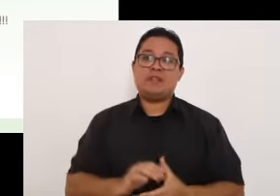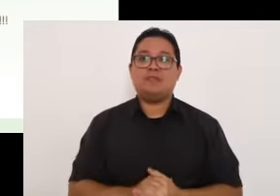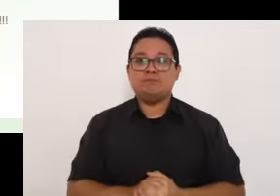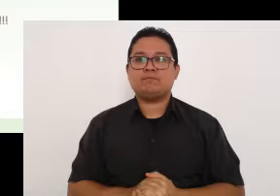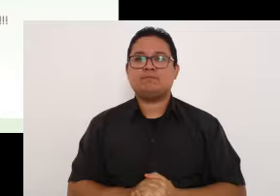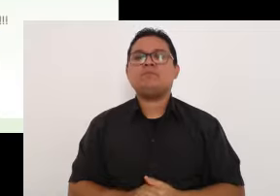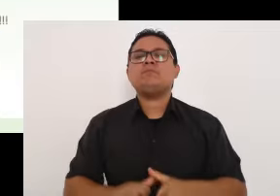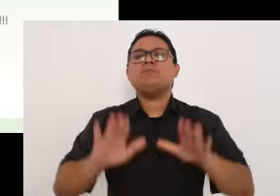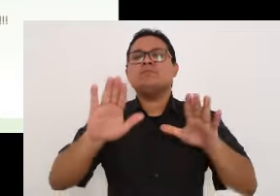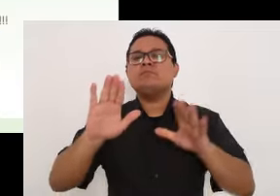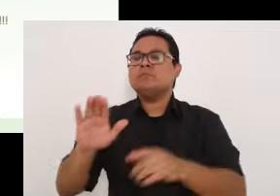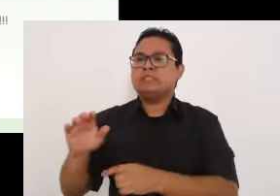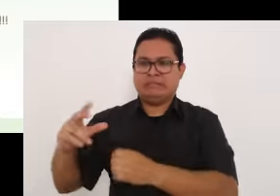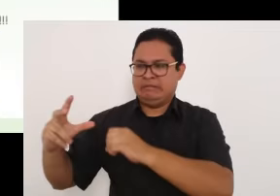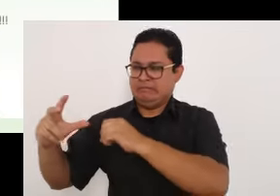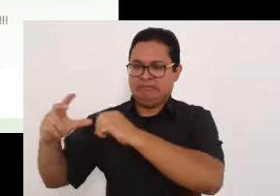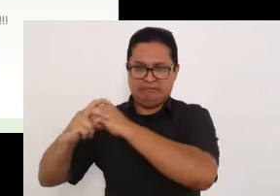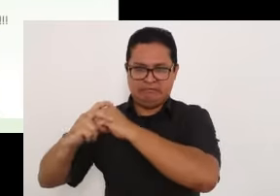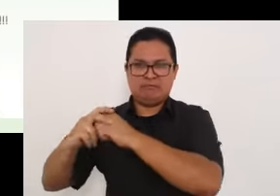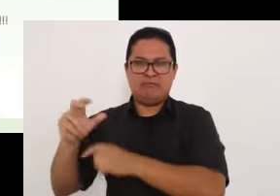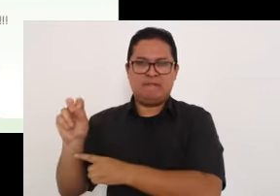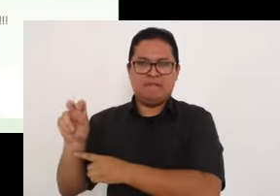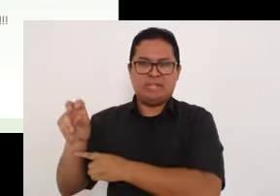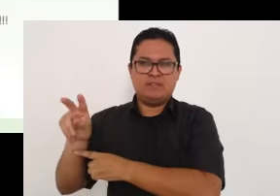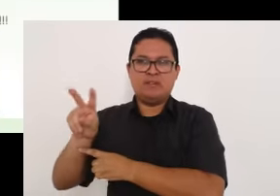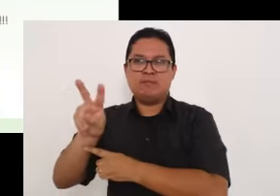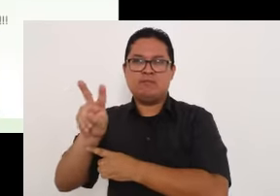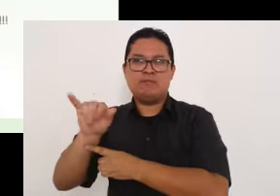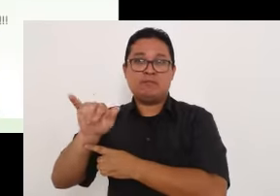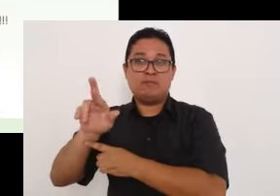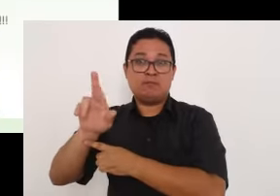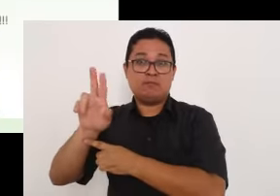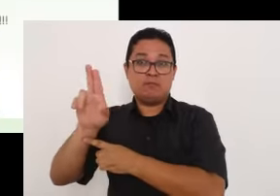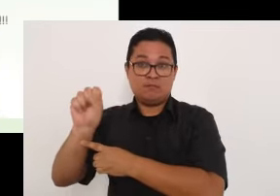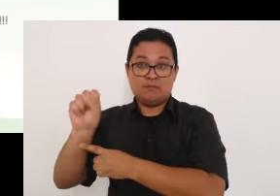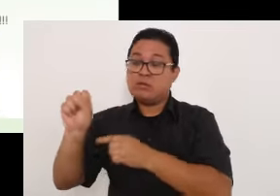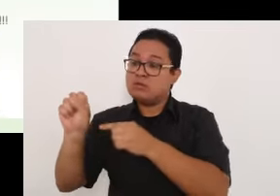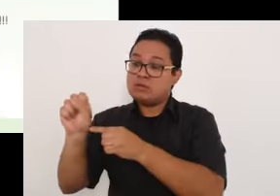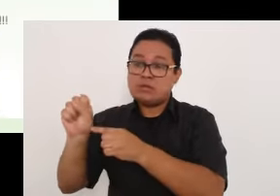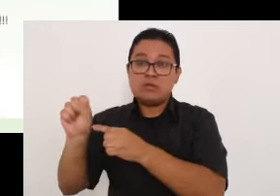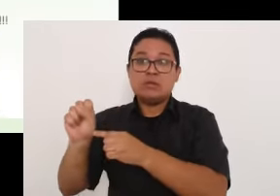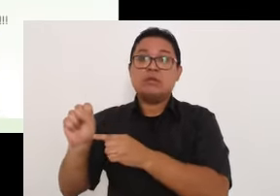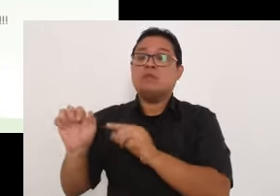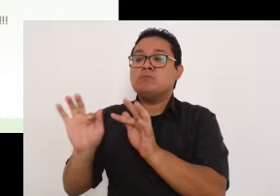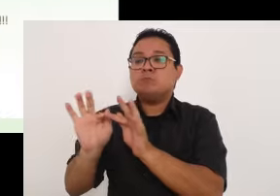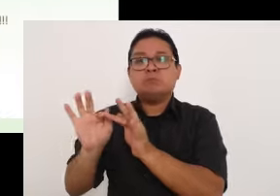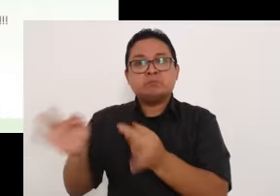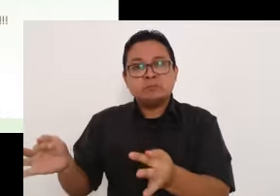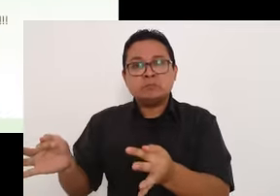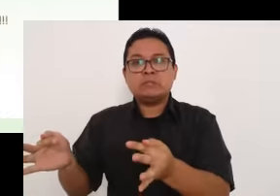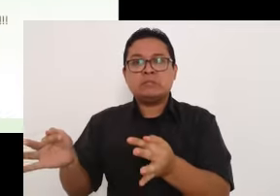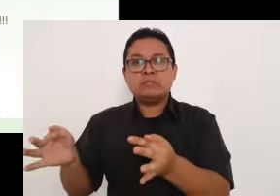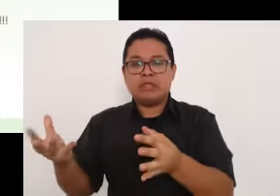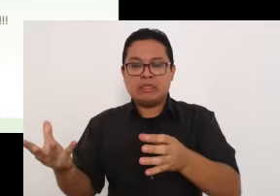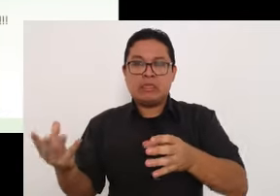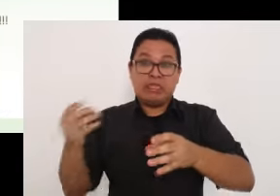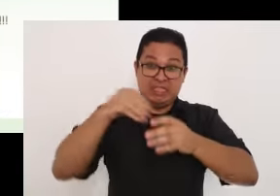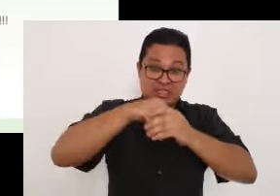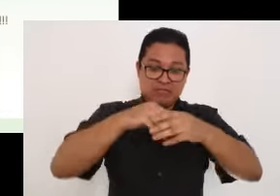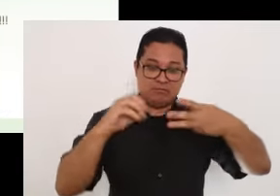Normalmente as coisas mais simples são as primeiras que foram aparecendo na escala evolutiva, mas no caso dos vírus